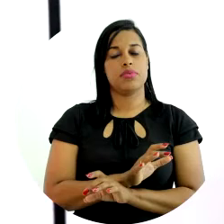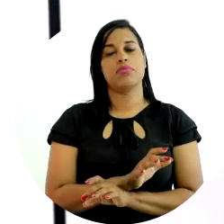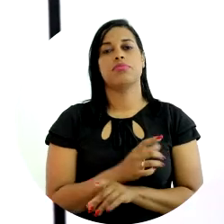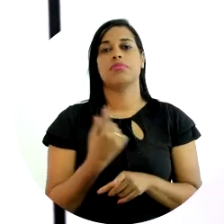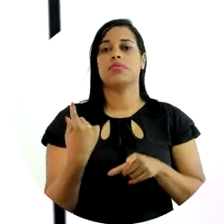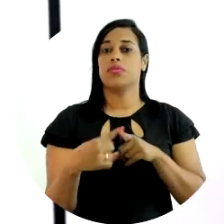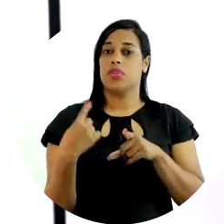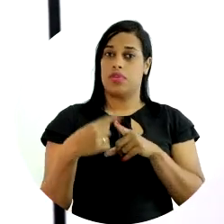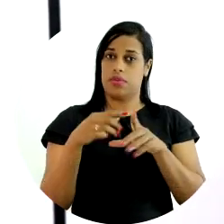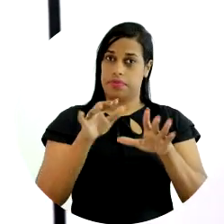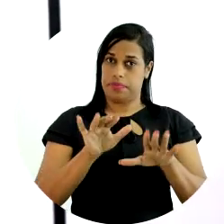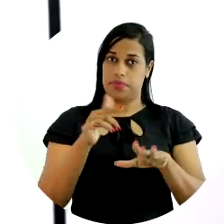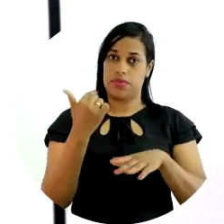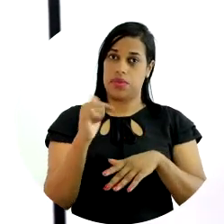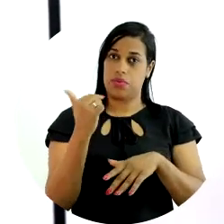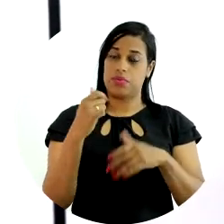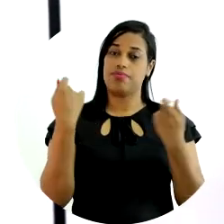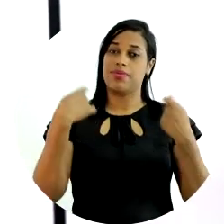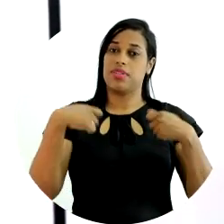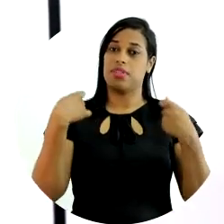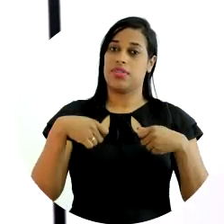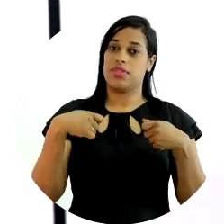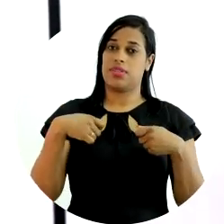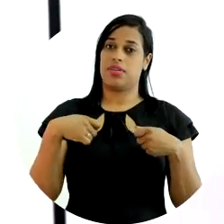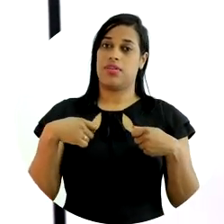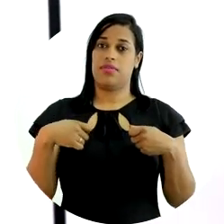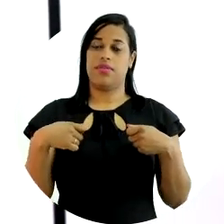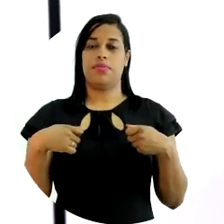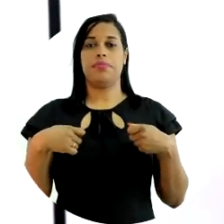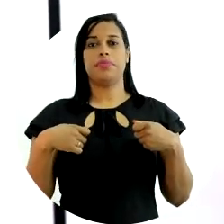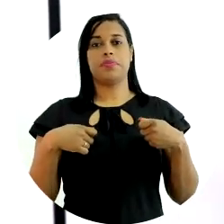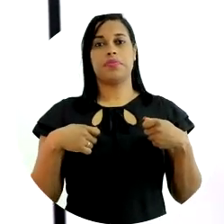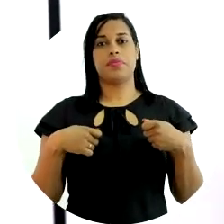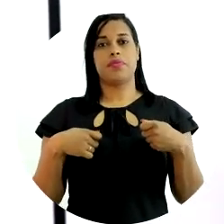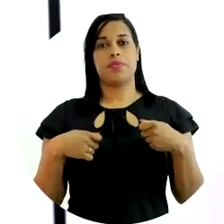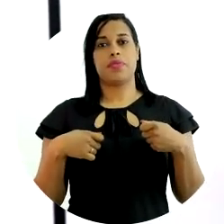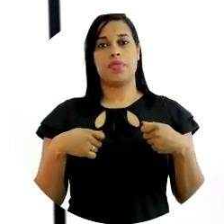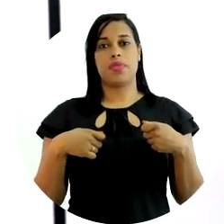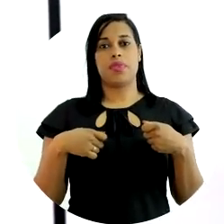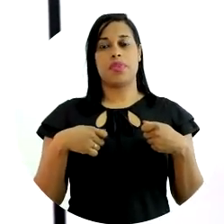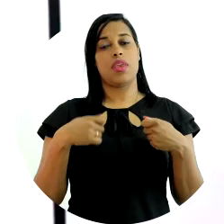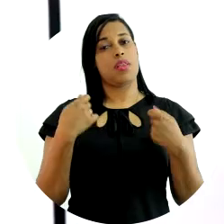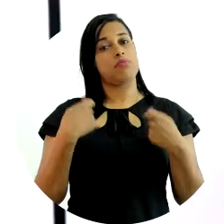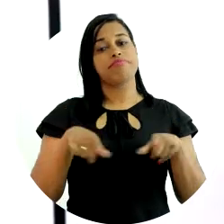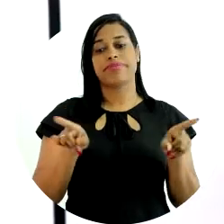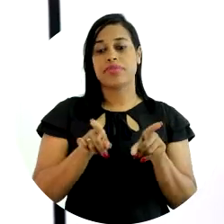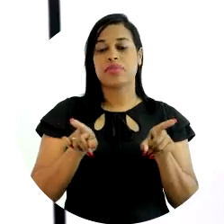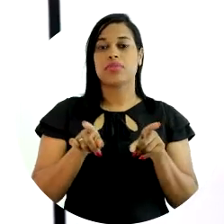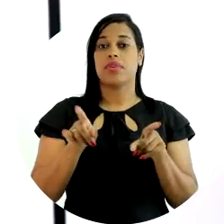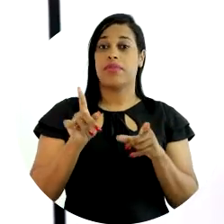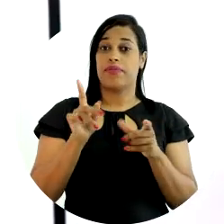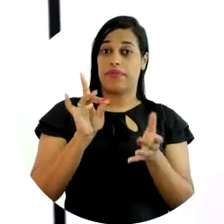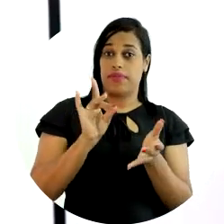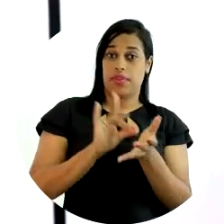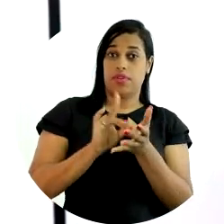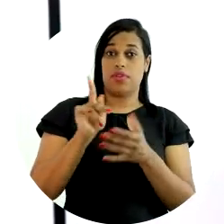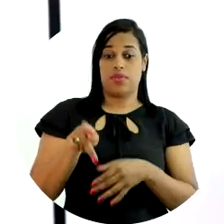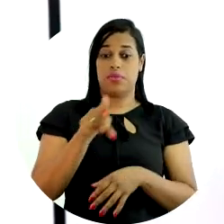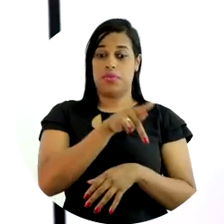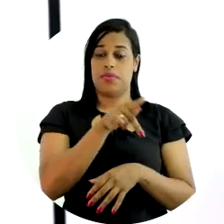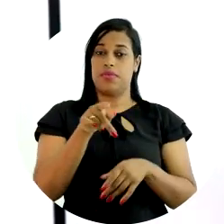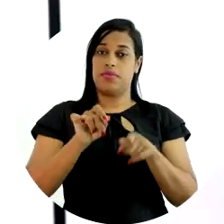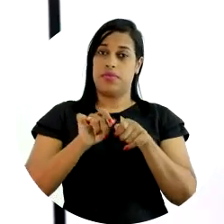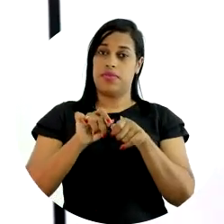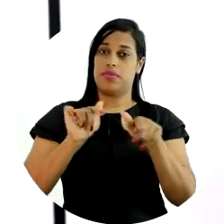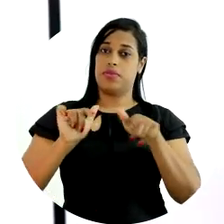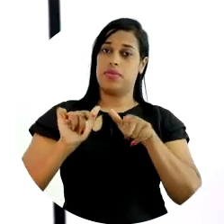existir, porque não tinha mais a necessidade nem dos decuriões, nem dos coadjutores. Na verdade, o